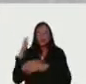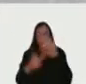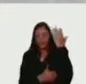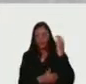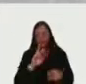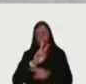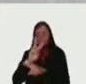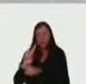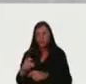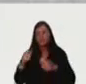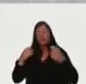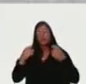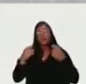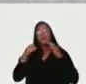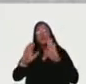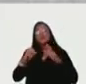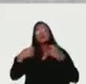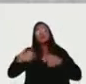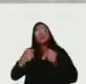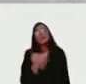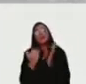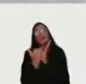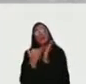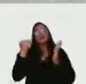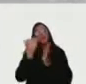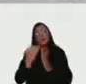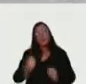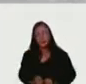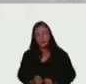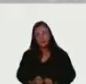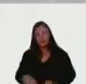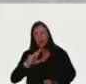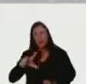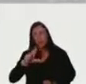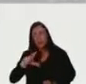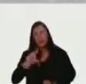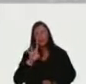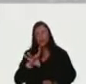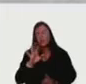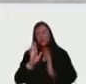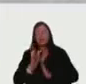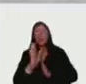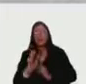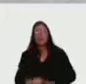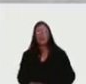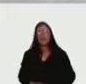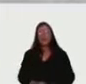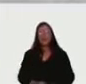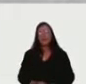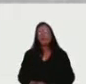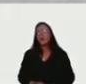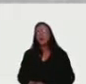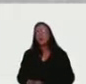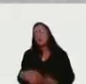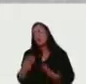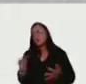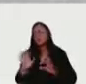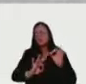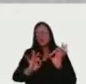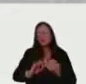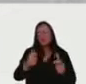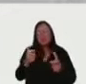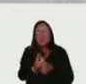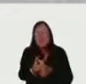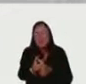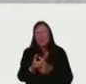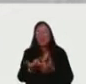torne uma escala maior. Né? Não são só trilhas ecológicas ou projetos pequenos, pontuais,